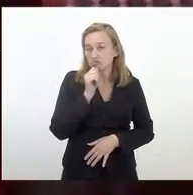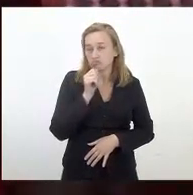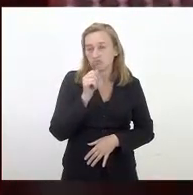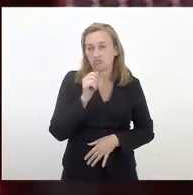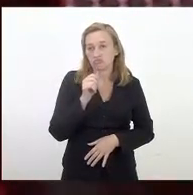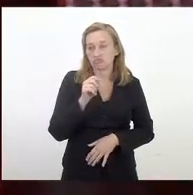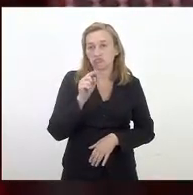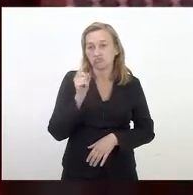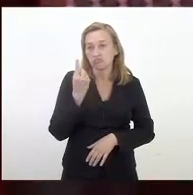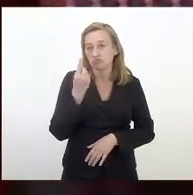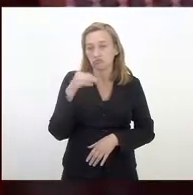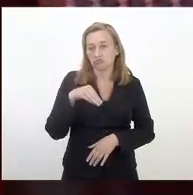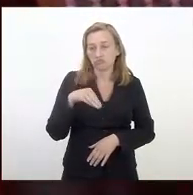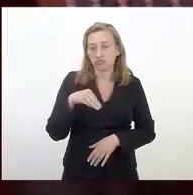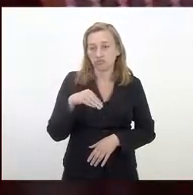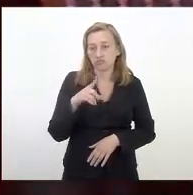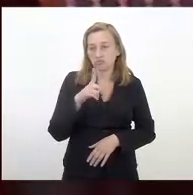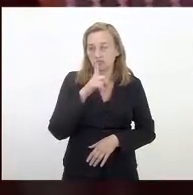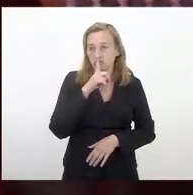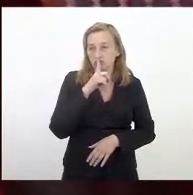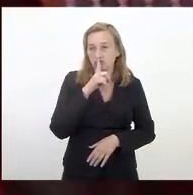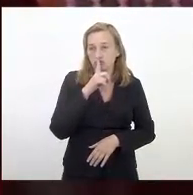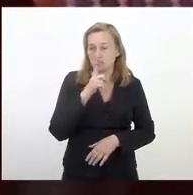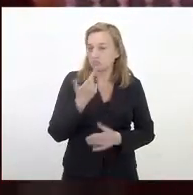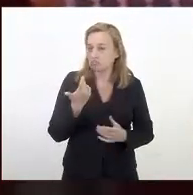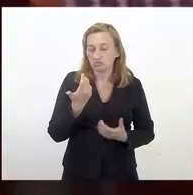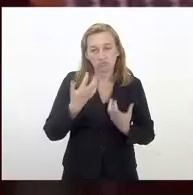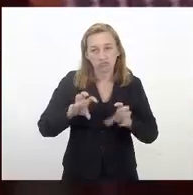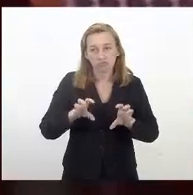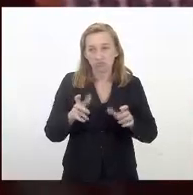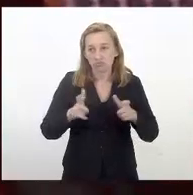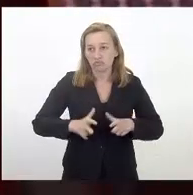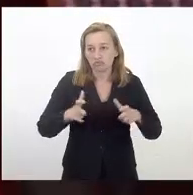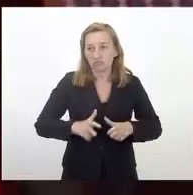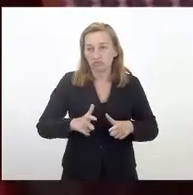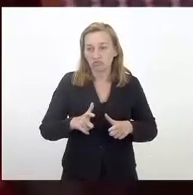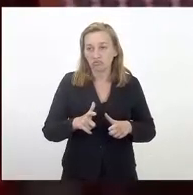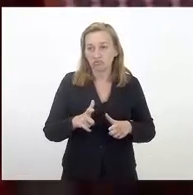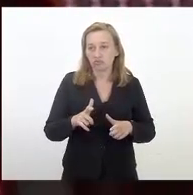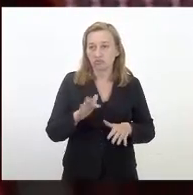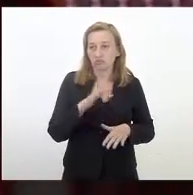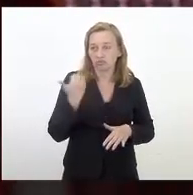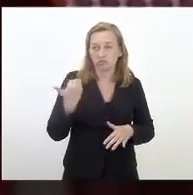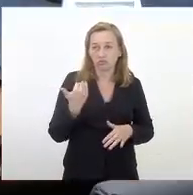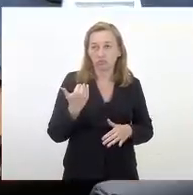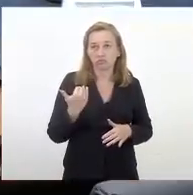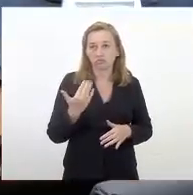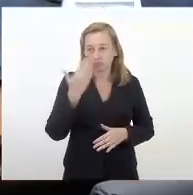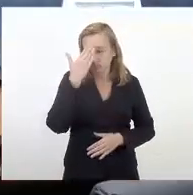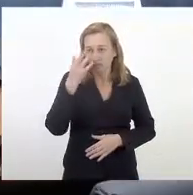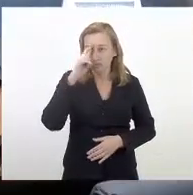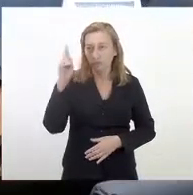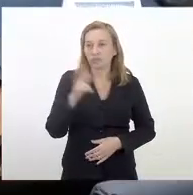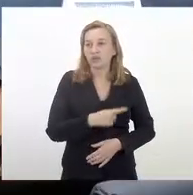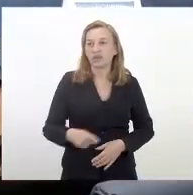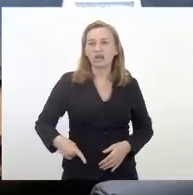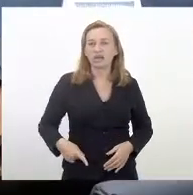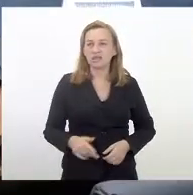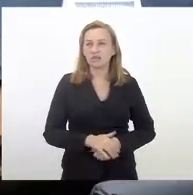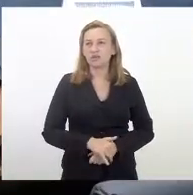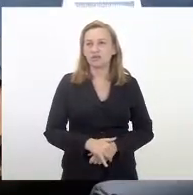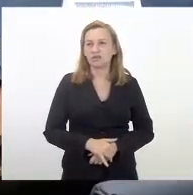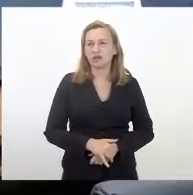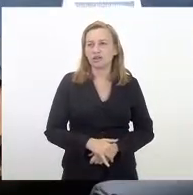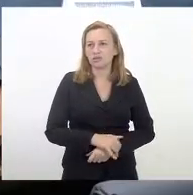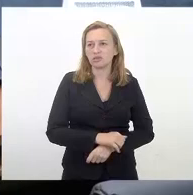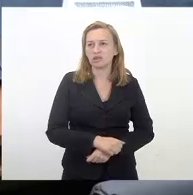silêncio nós não queremos mais lugares de terror sendo laureado muito obrigada presidente em um